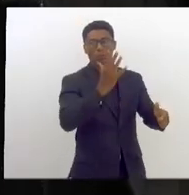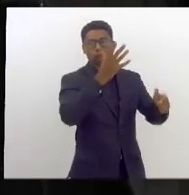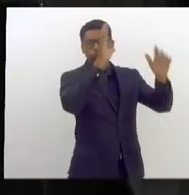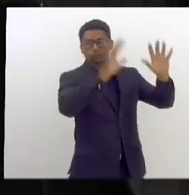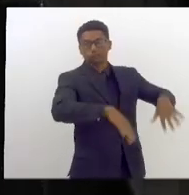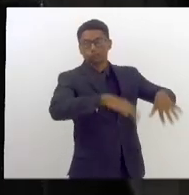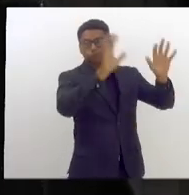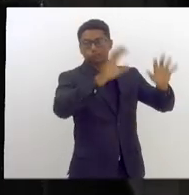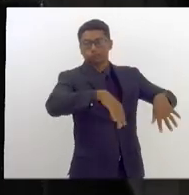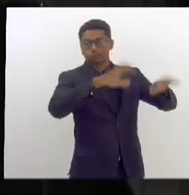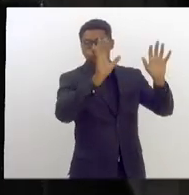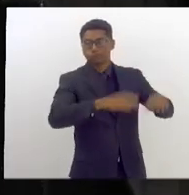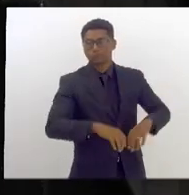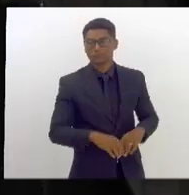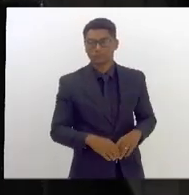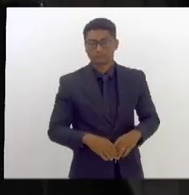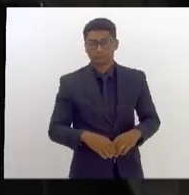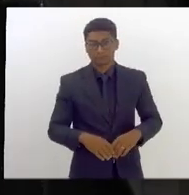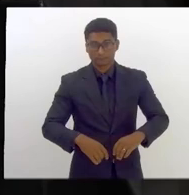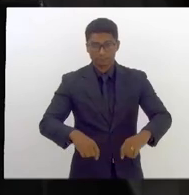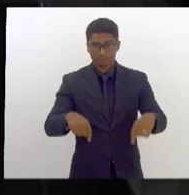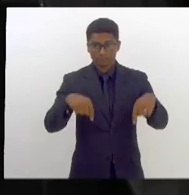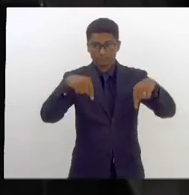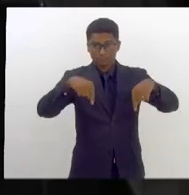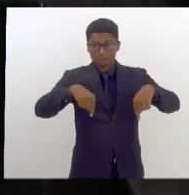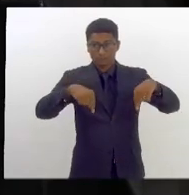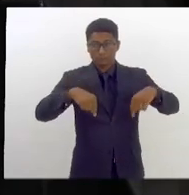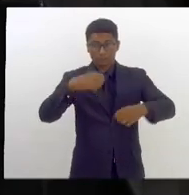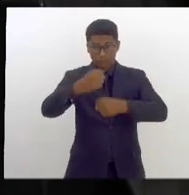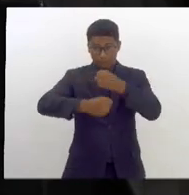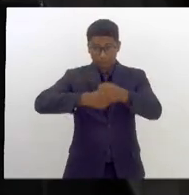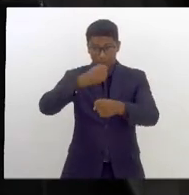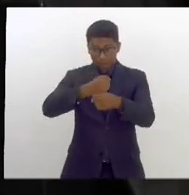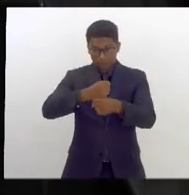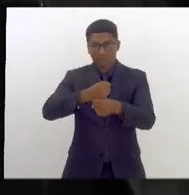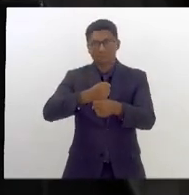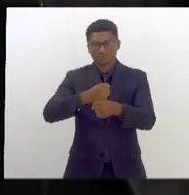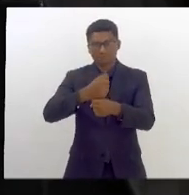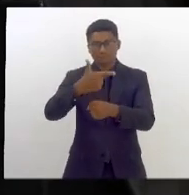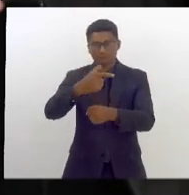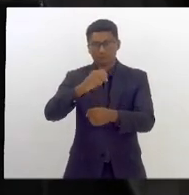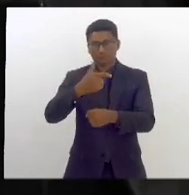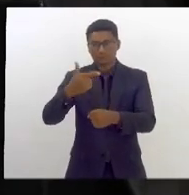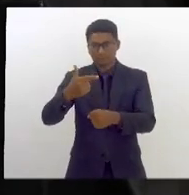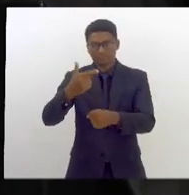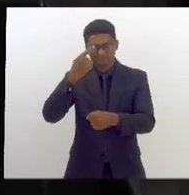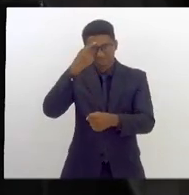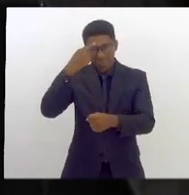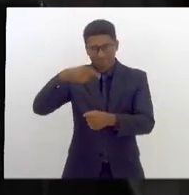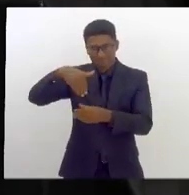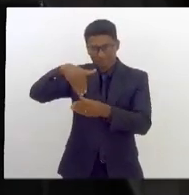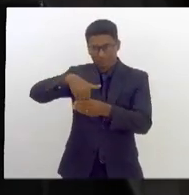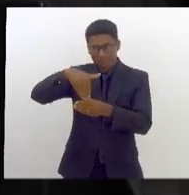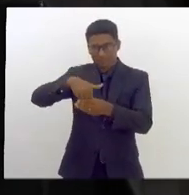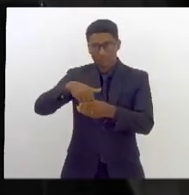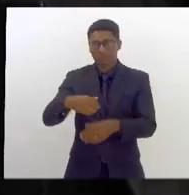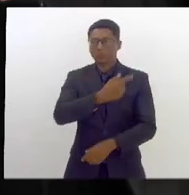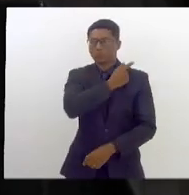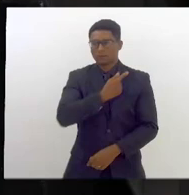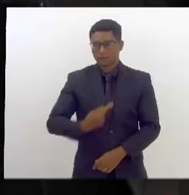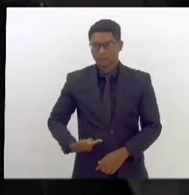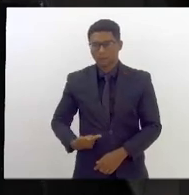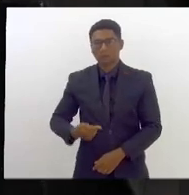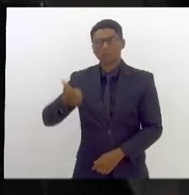e como este é um ano eleitoral e o governador se reelegeu e aqui não tem